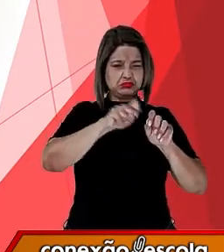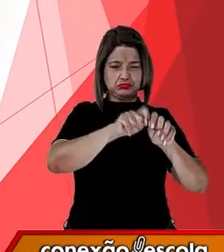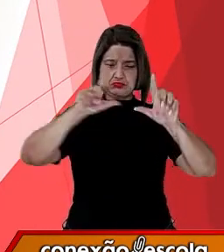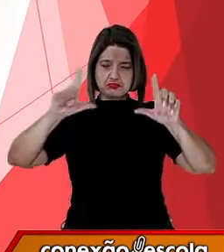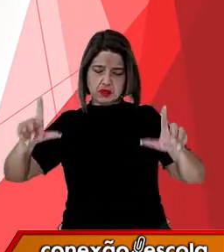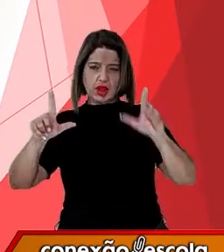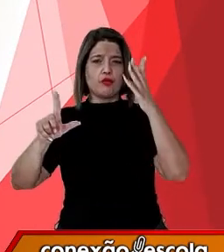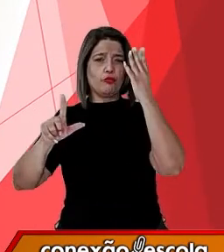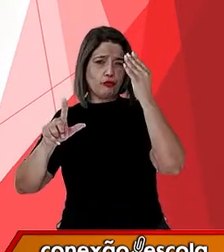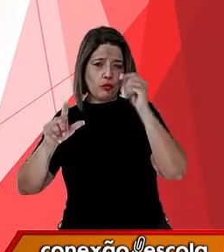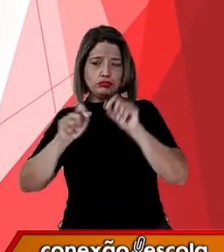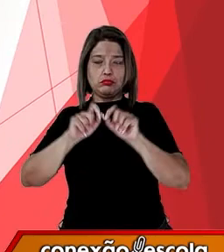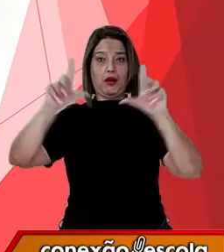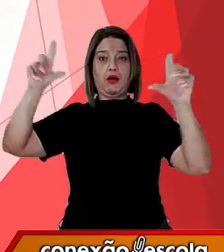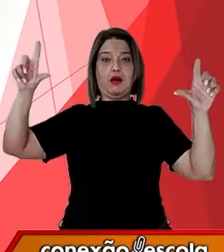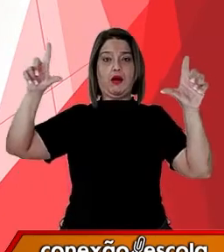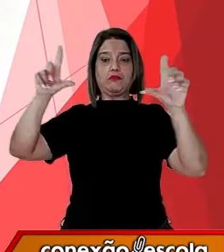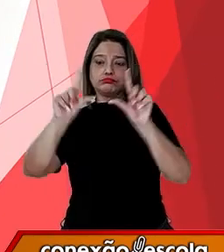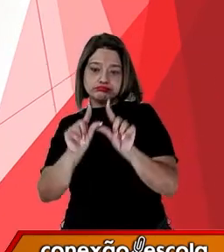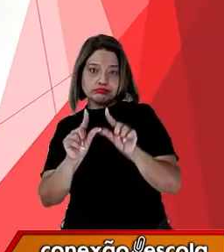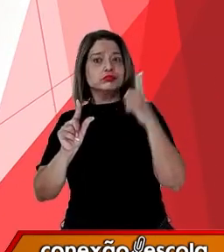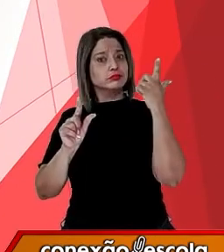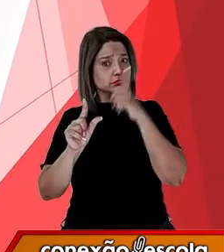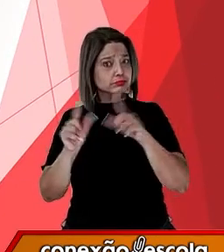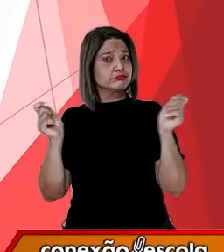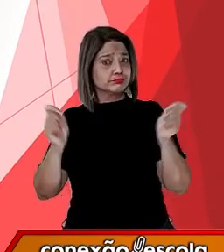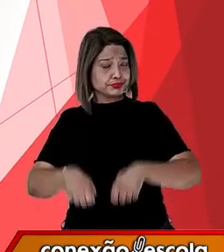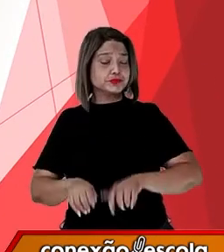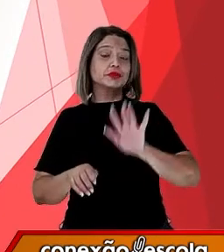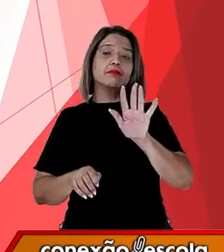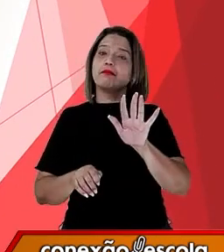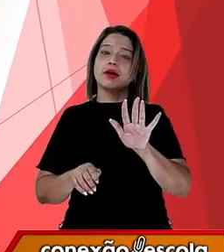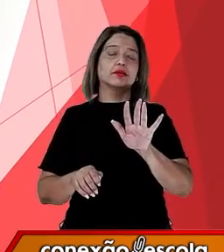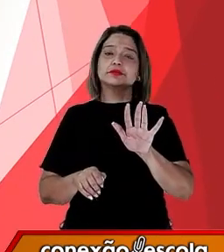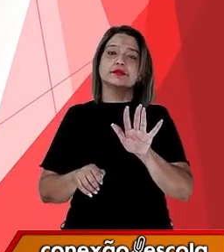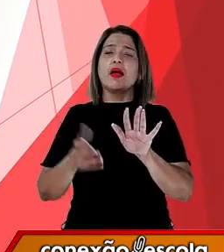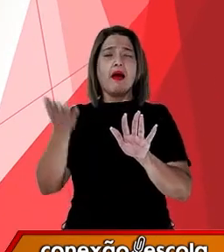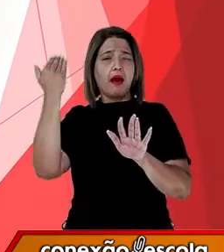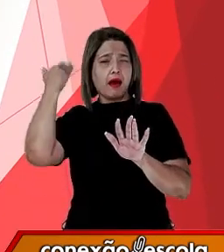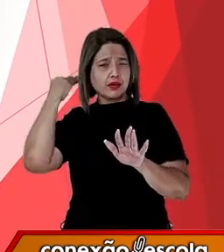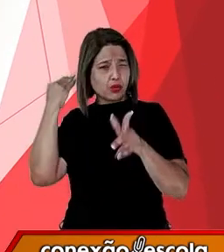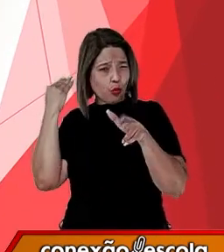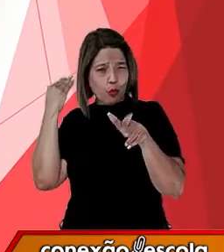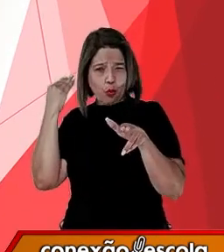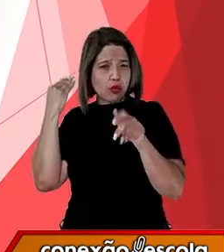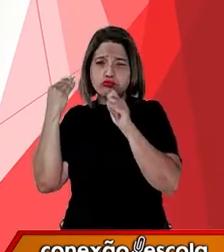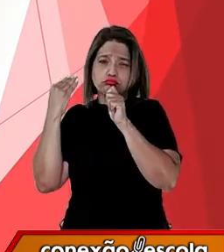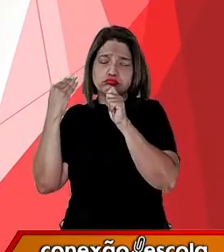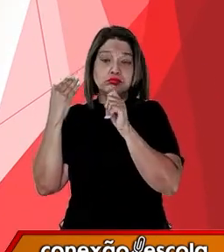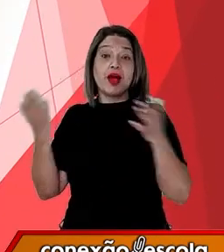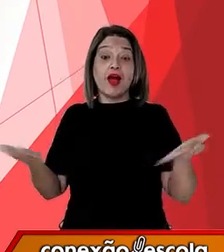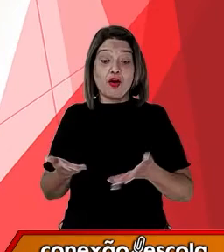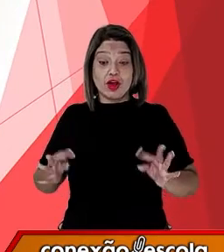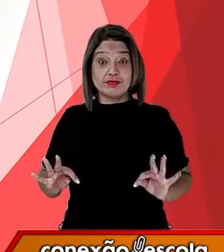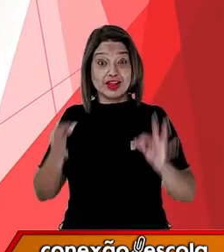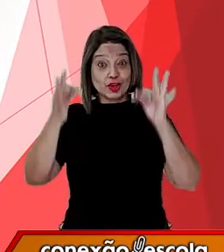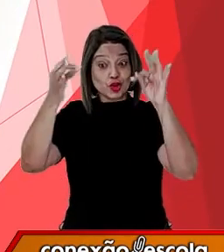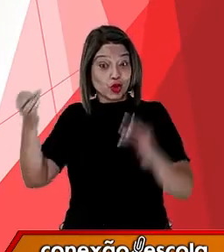foto, diminuir o tamanho de uma foto, né? Mas nem sempre foi assim. As novas tecnologias, elas